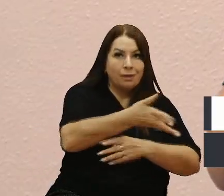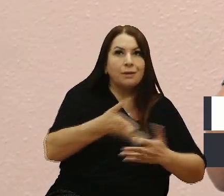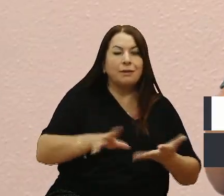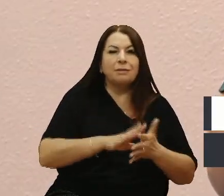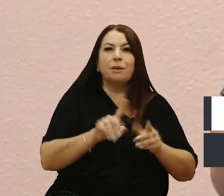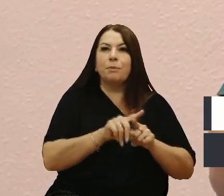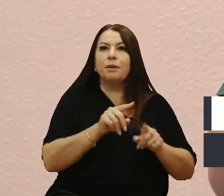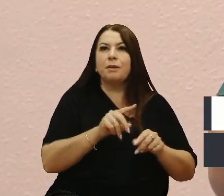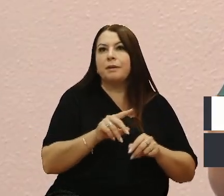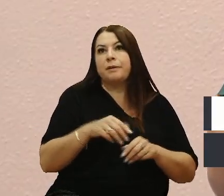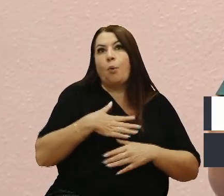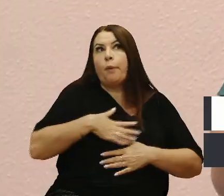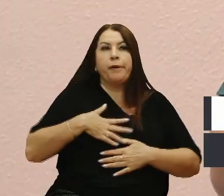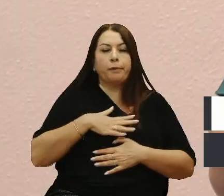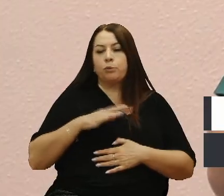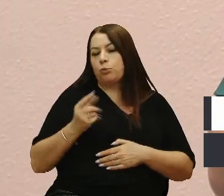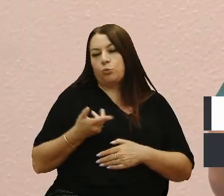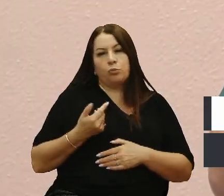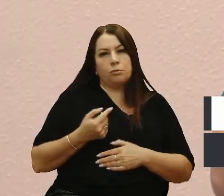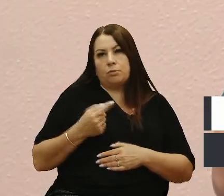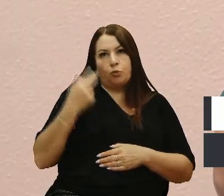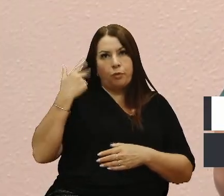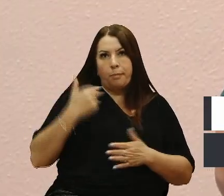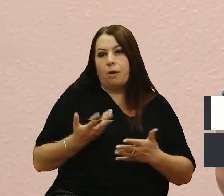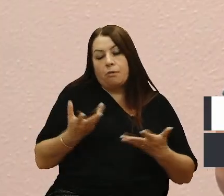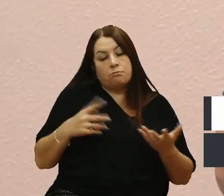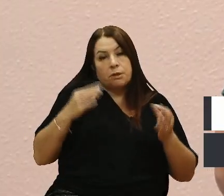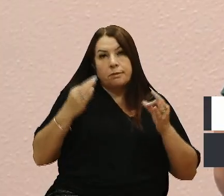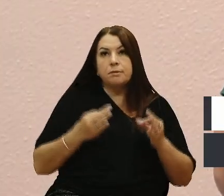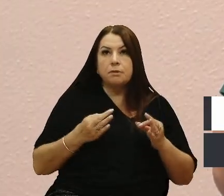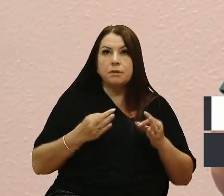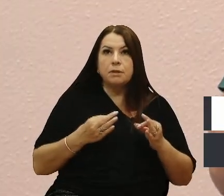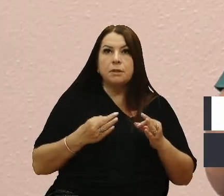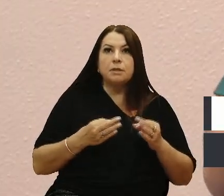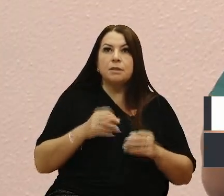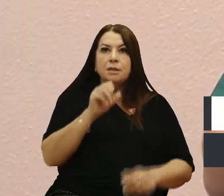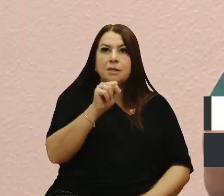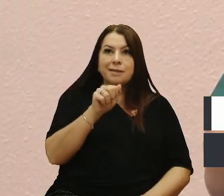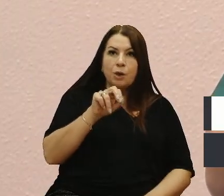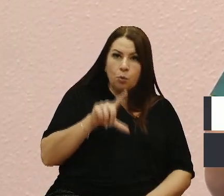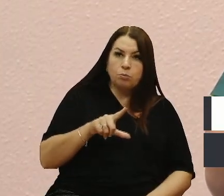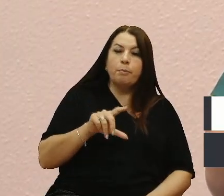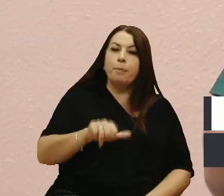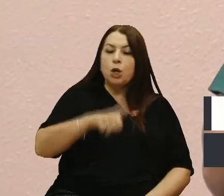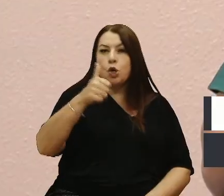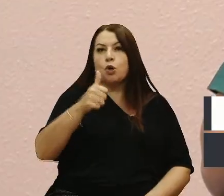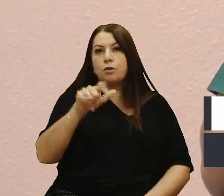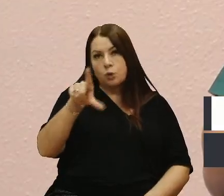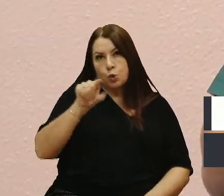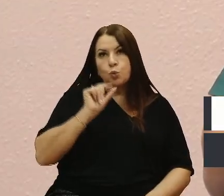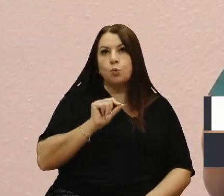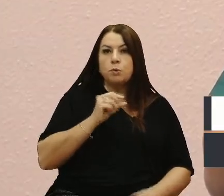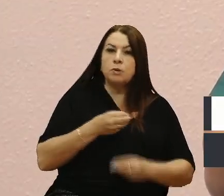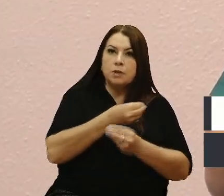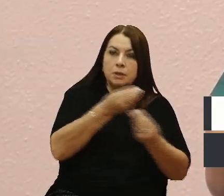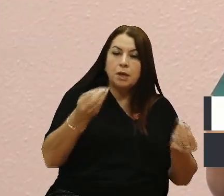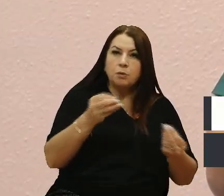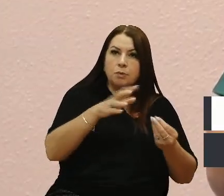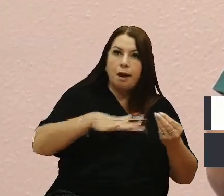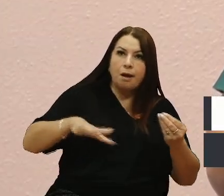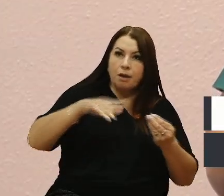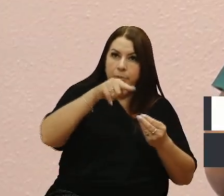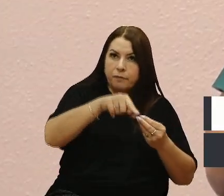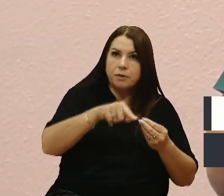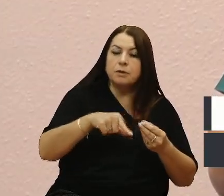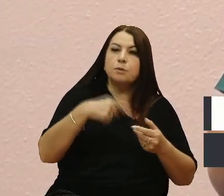não agradamos a todos, que isso é normal, mas temos certeza, Saúl, que fizemos a melhor escolha, entregando essa área para vocês